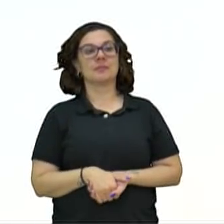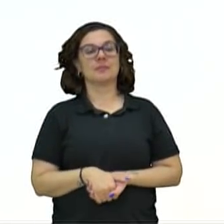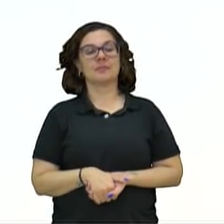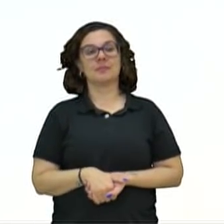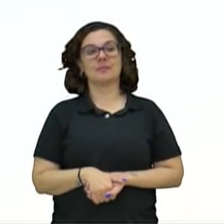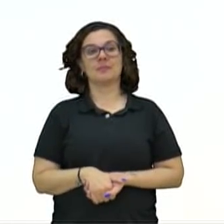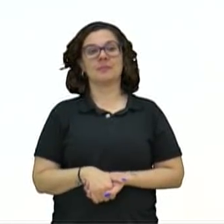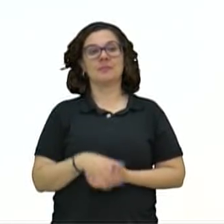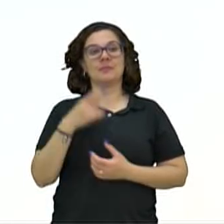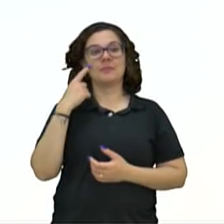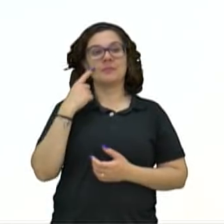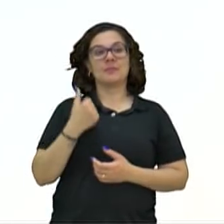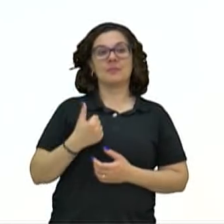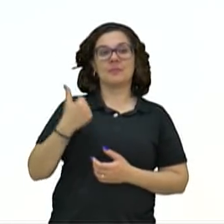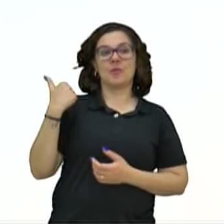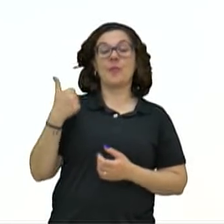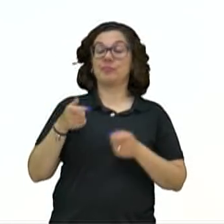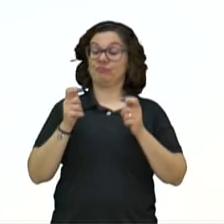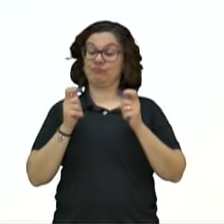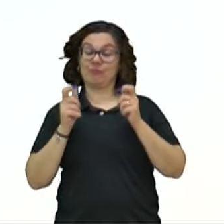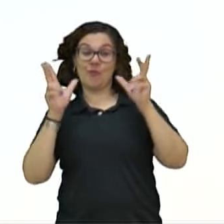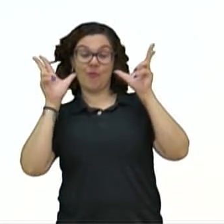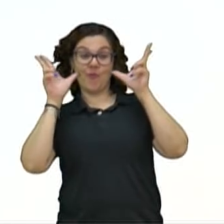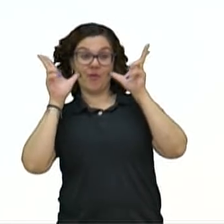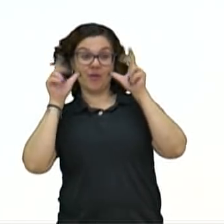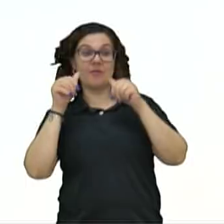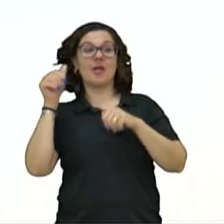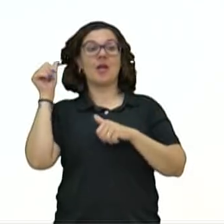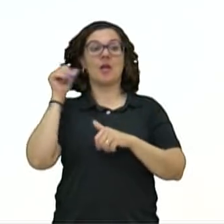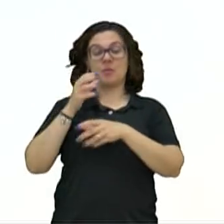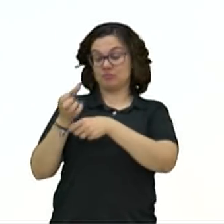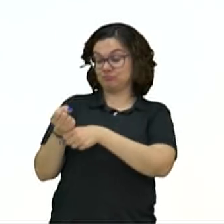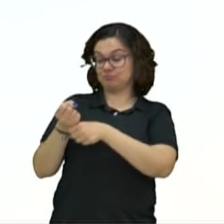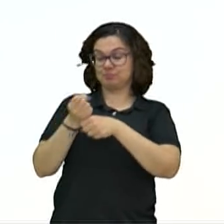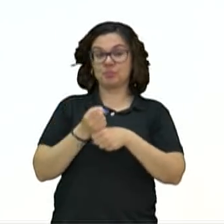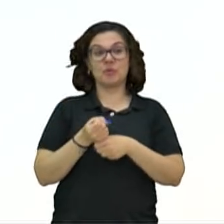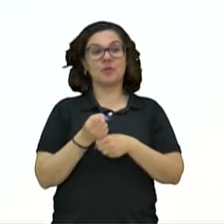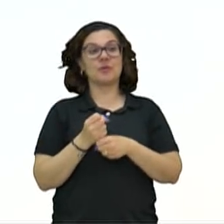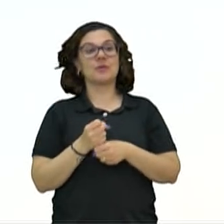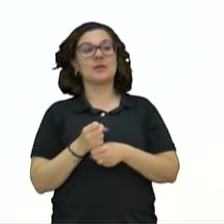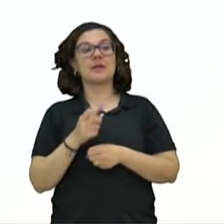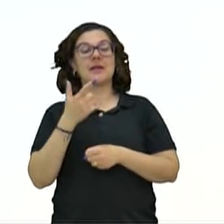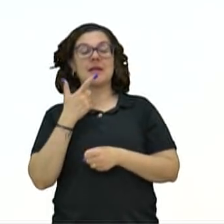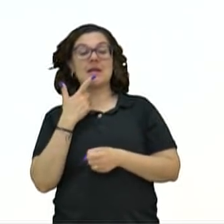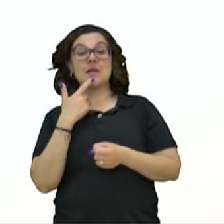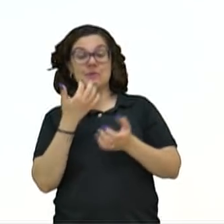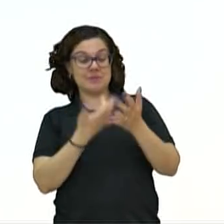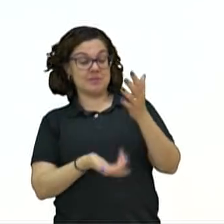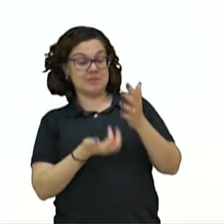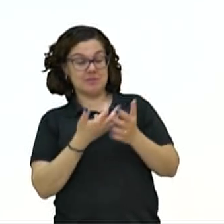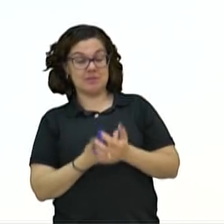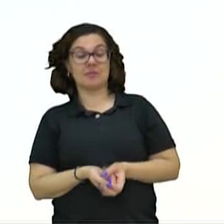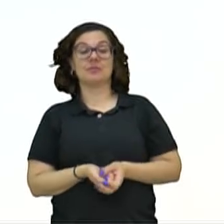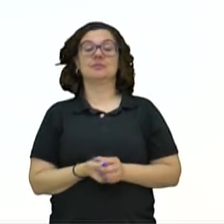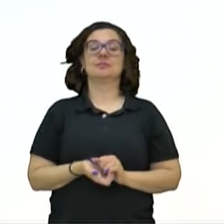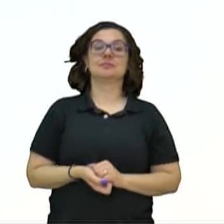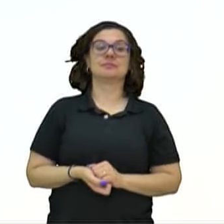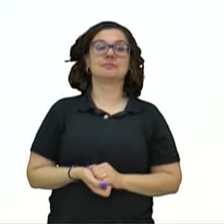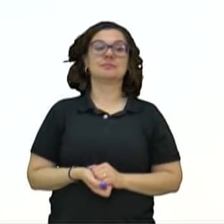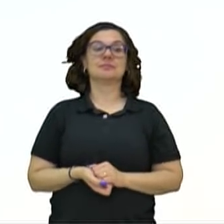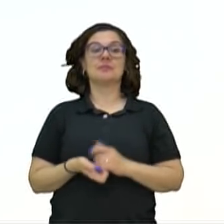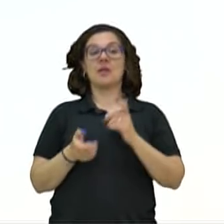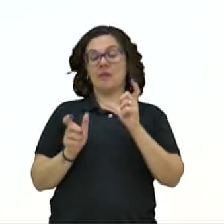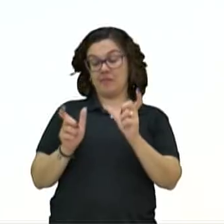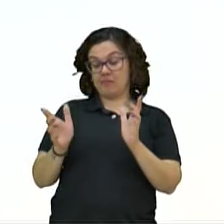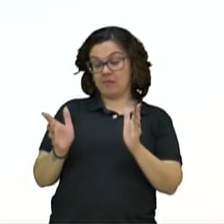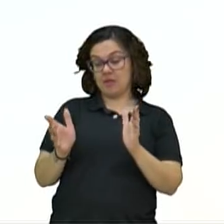lá, tá? Então, aqui a gente pode ver o cavalo, né? Aqui a moça já coletando o sangue do cavalo, tá? Essa quantidade